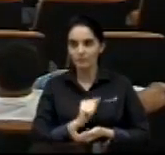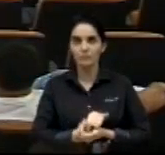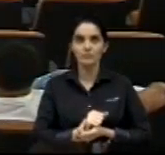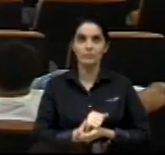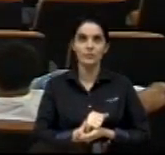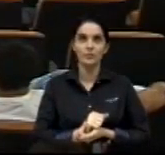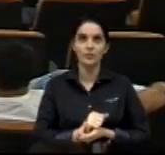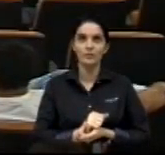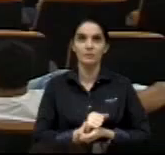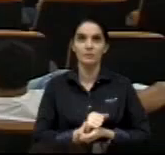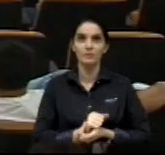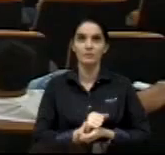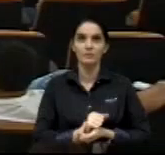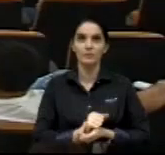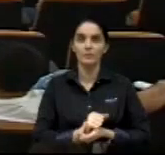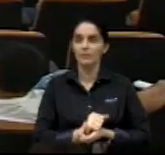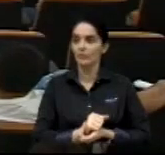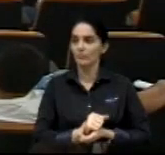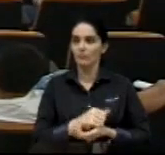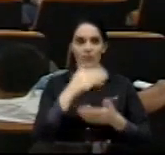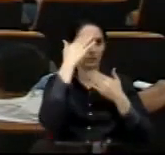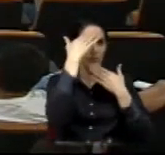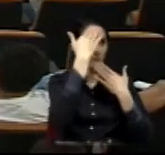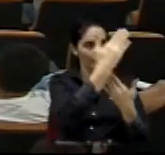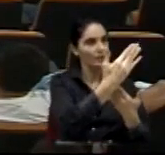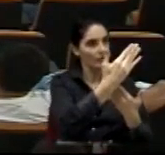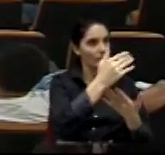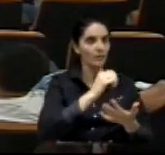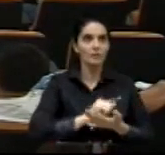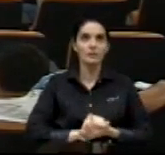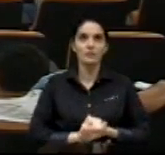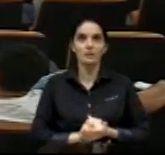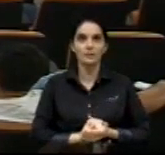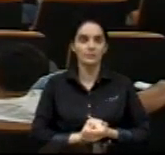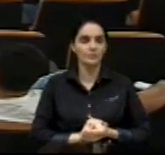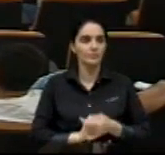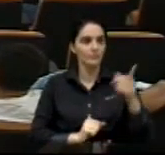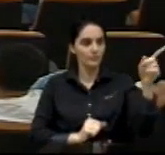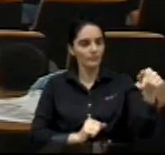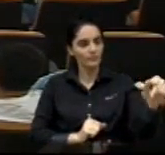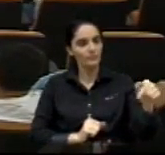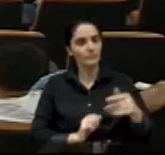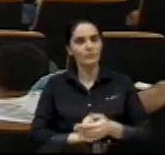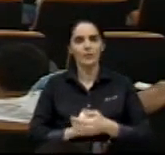Muito obrigado, senhor Augusto, pela participação.